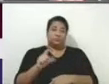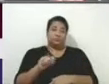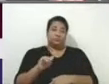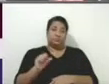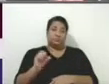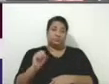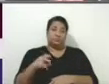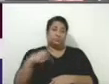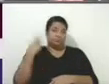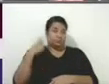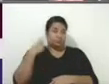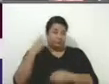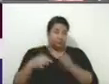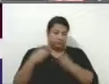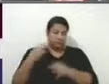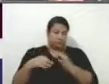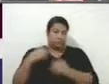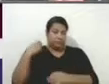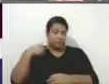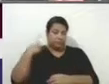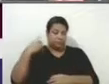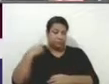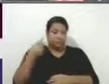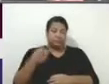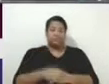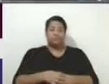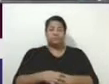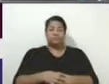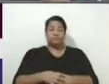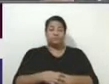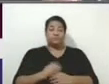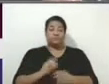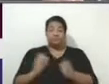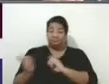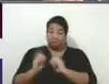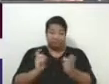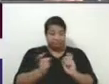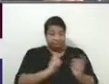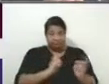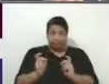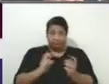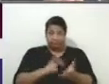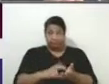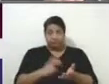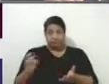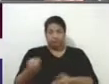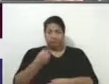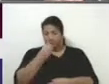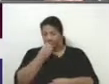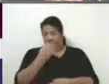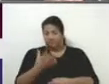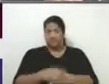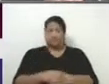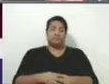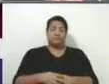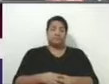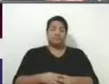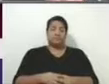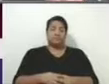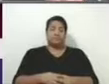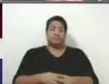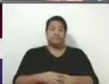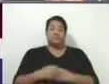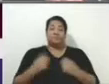Município. Nós tivemos uma oportunidade, uma manhã bem produtiva, onde foi explicado a esses profissionais,